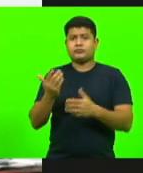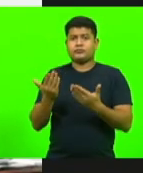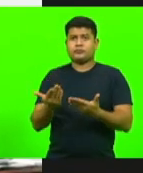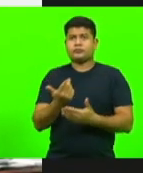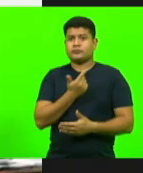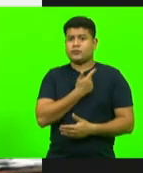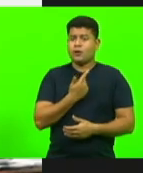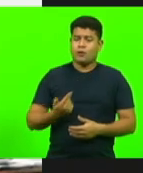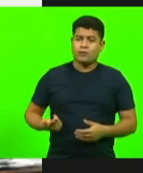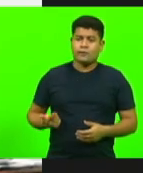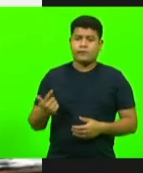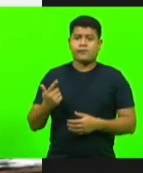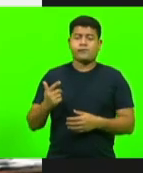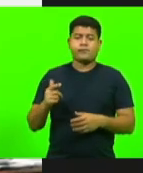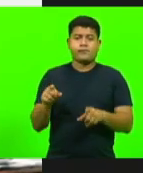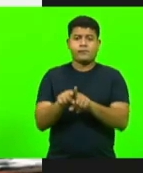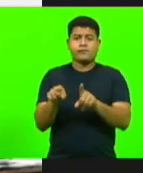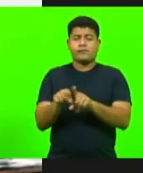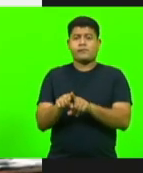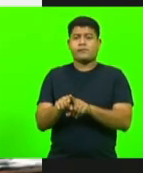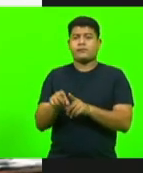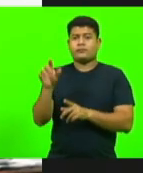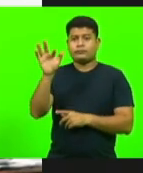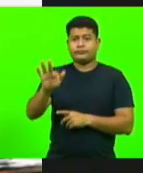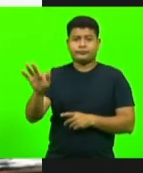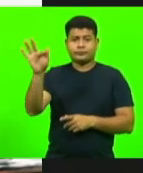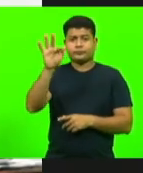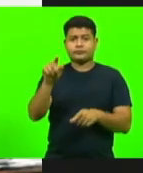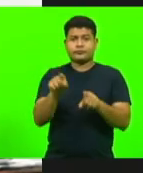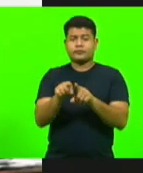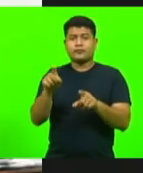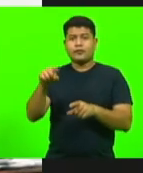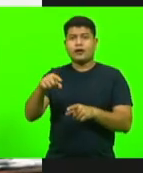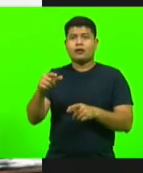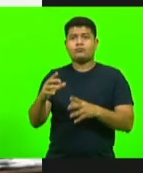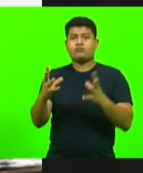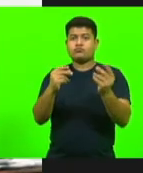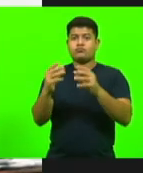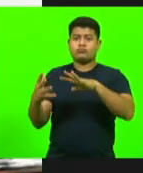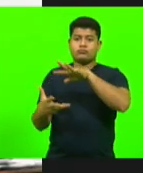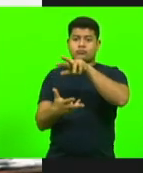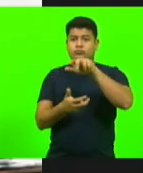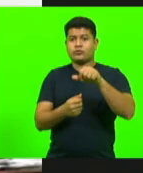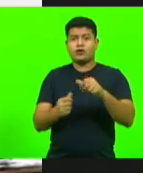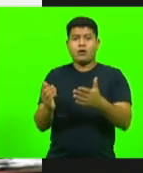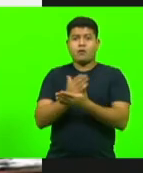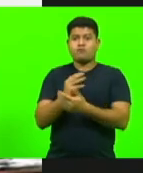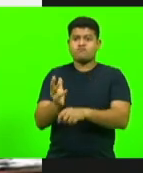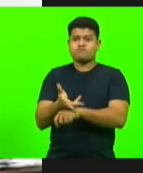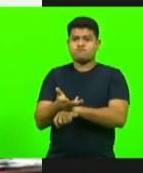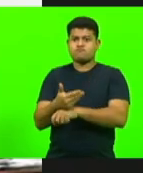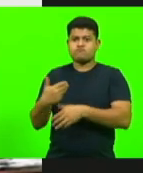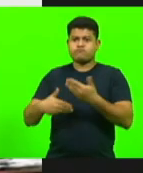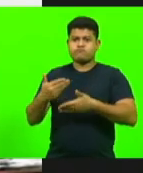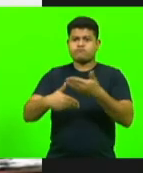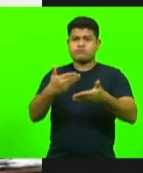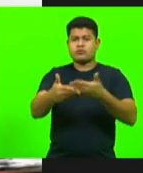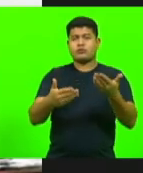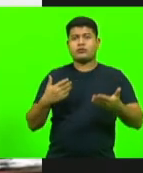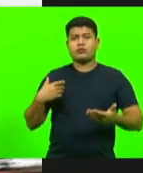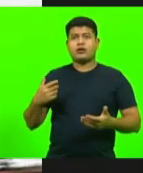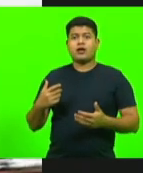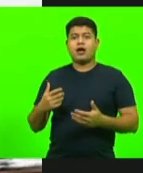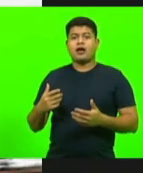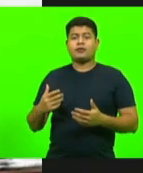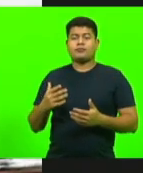onde o estado ele é um fenômeno mundial e que muitos países as ele foi mais acelerado enrolar na segunda